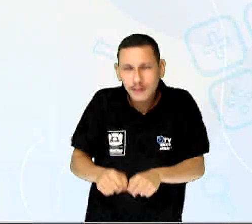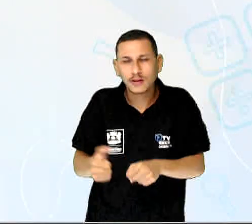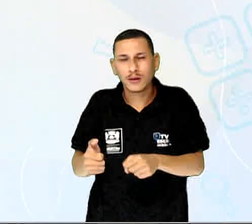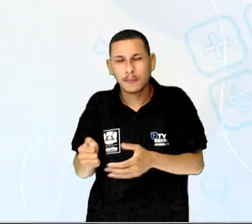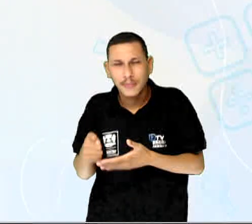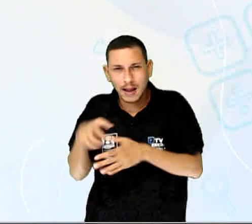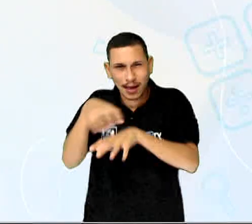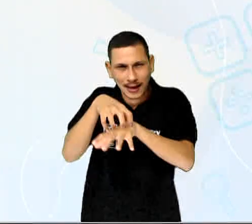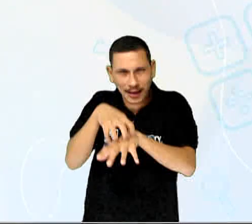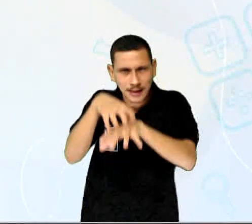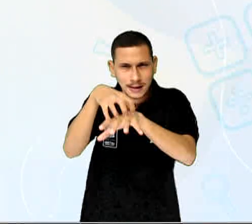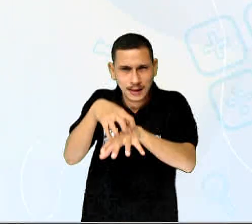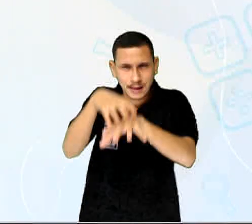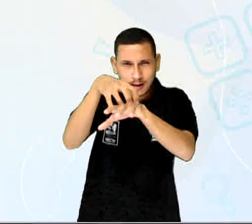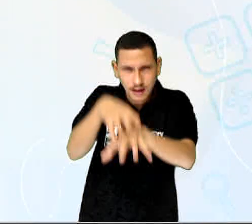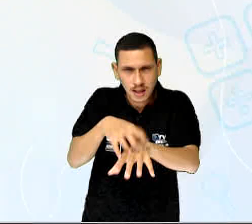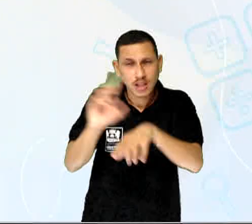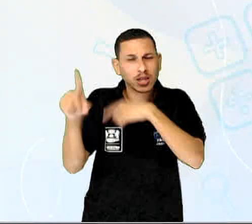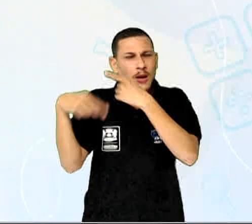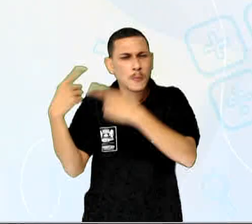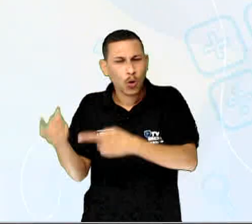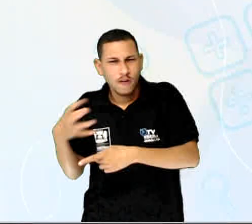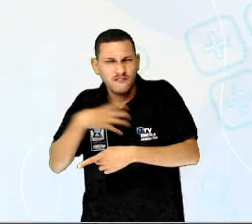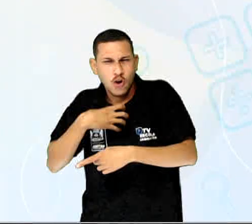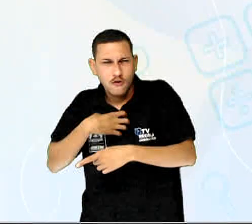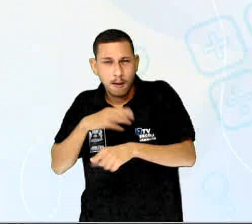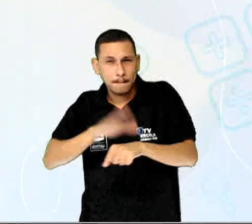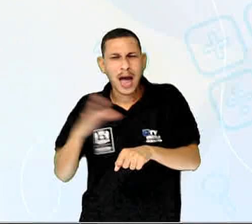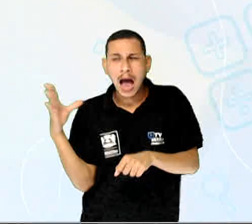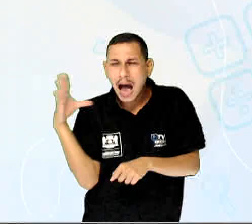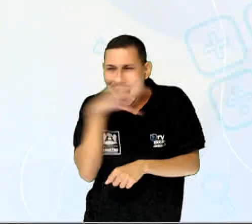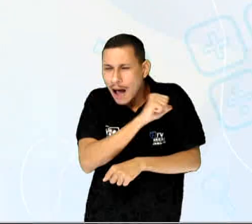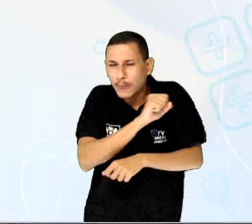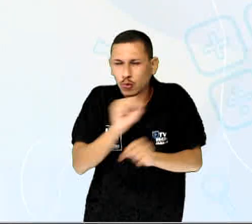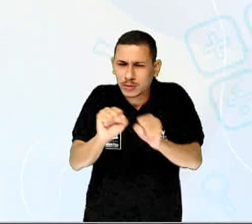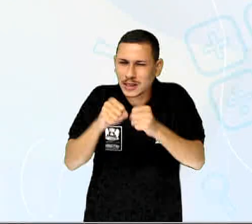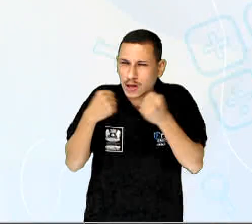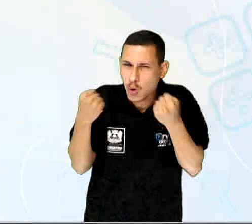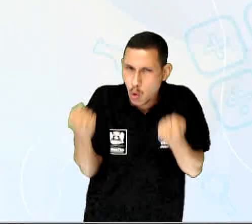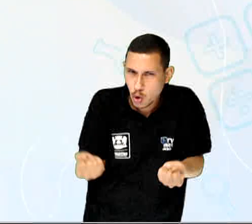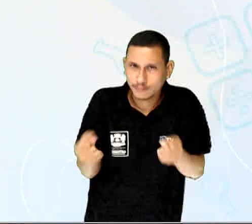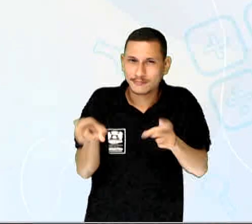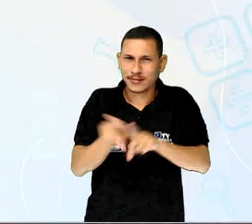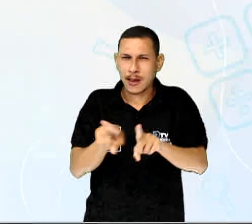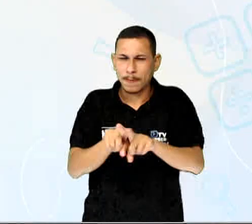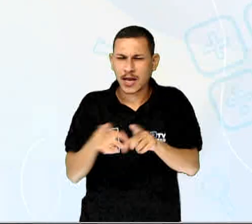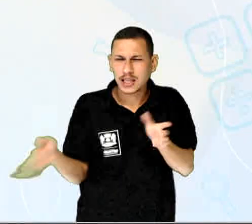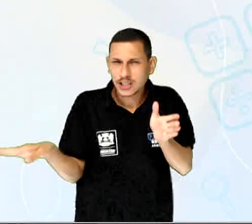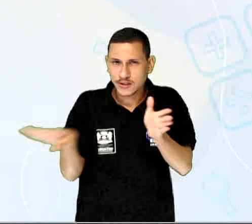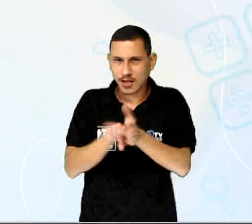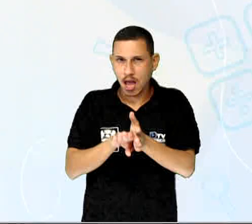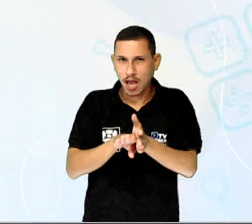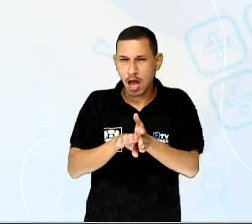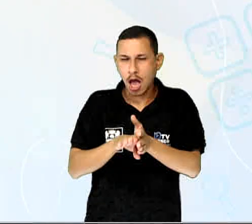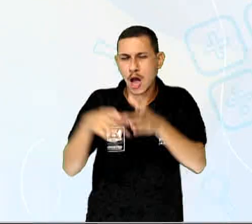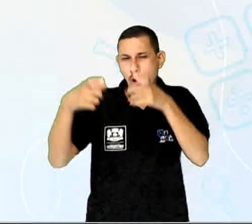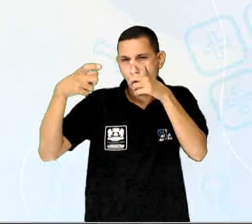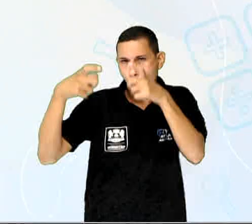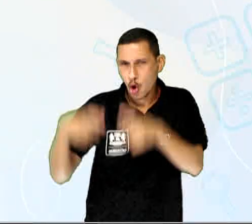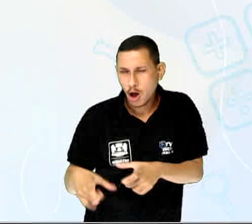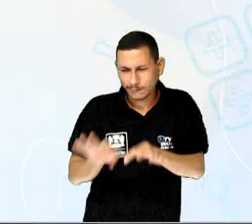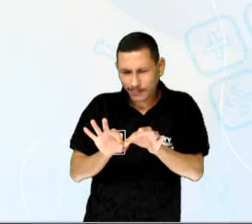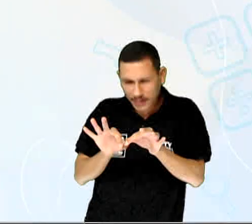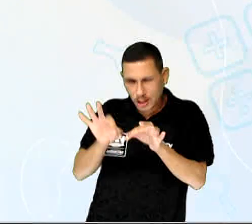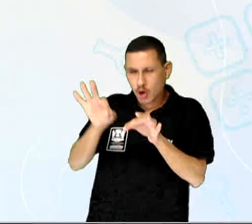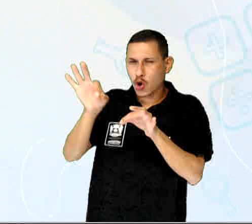assim, começaram a construir meios mais rápidos, mais seguros e que chegavam cada vez mais longe, a